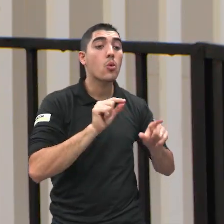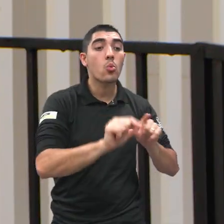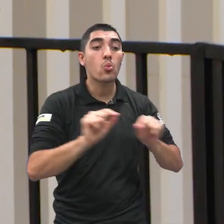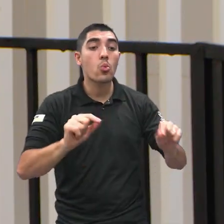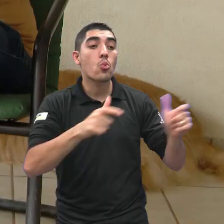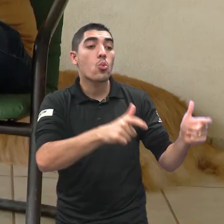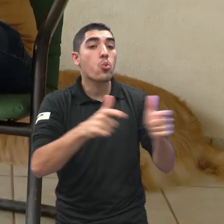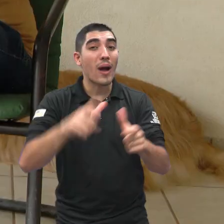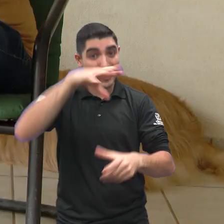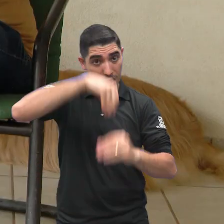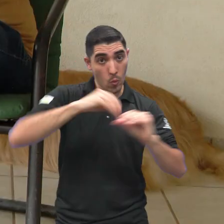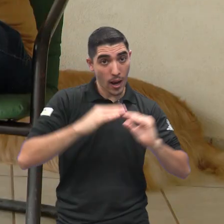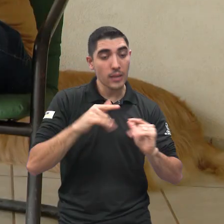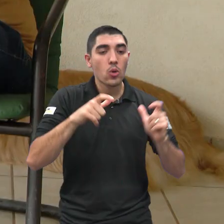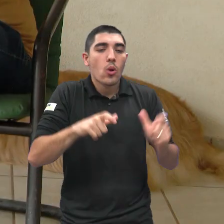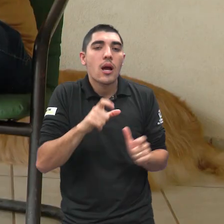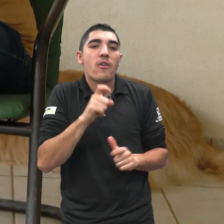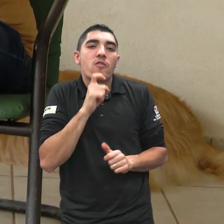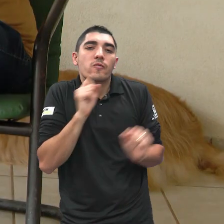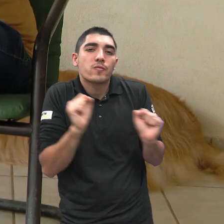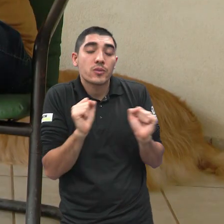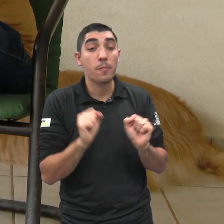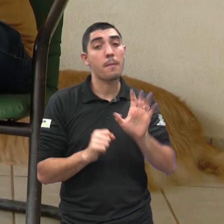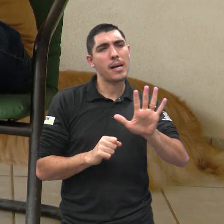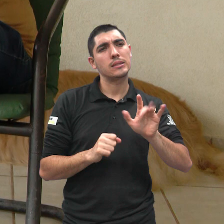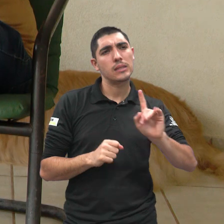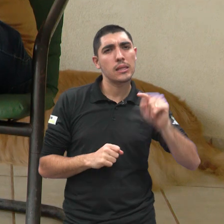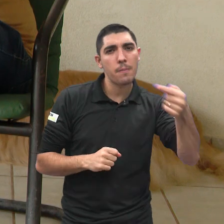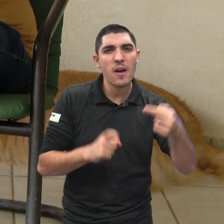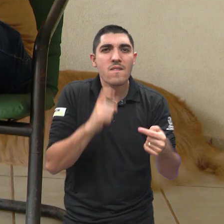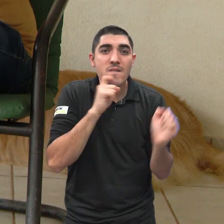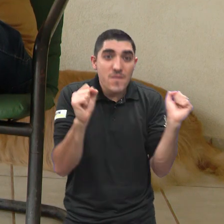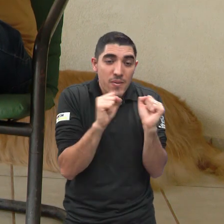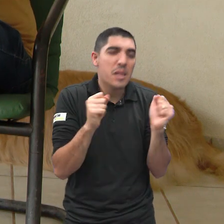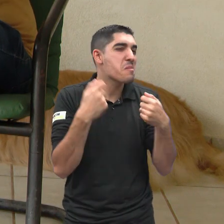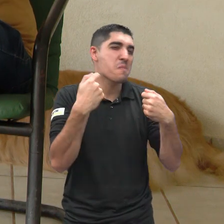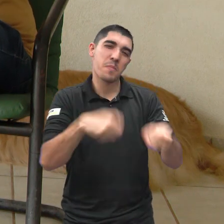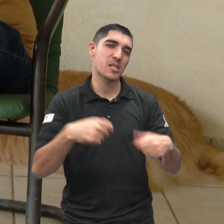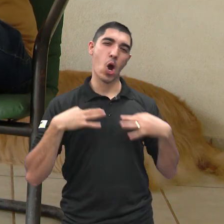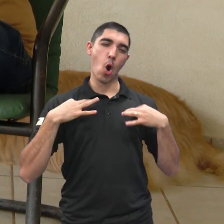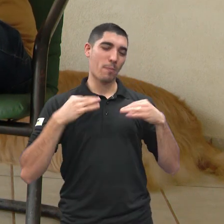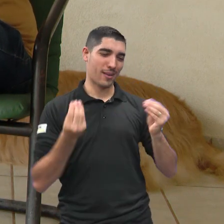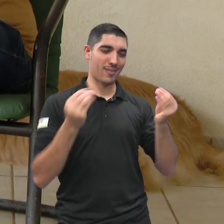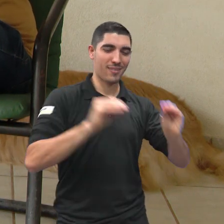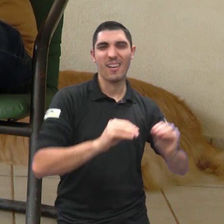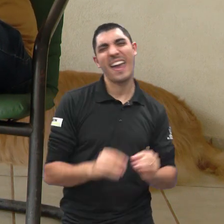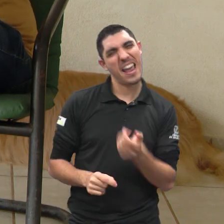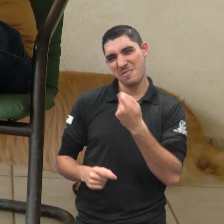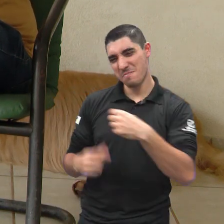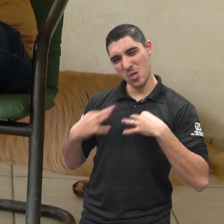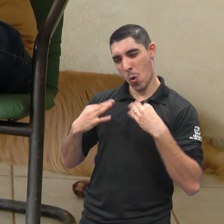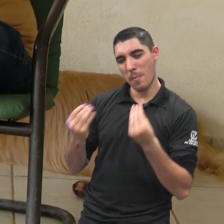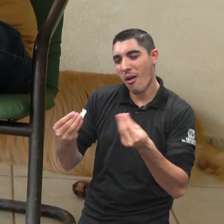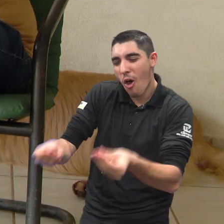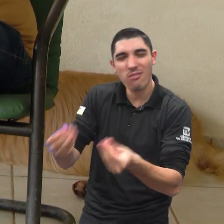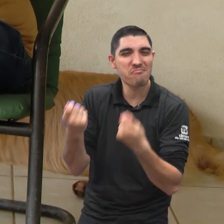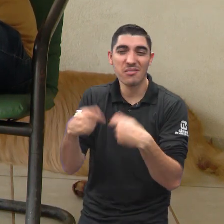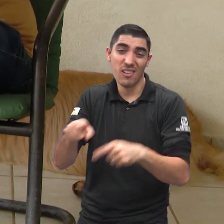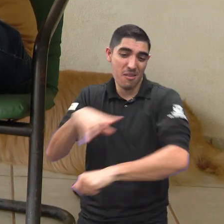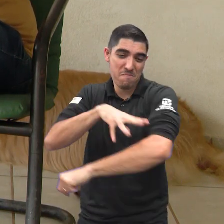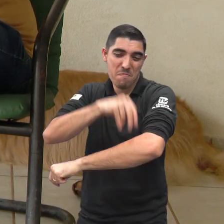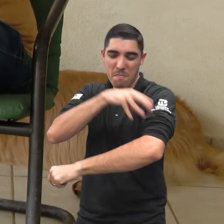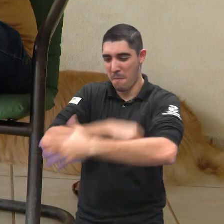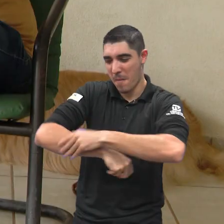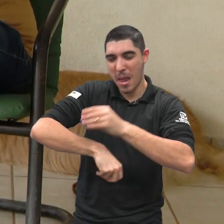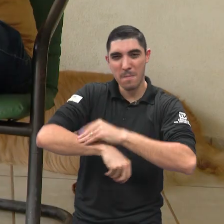também, que é mais fresquinho. E no inverno não precisa de roupa, tá? Ele já tá muito bem agasalhado. Já, o